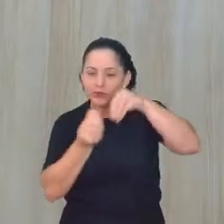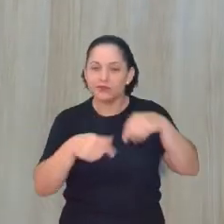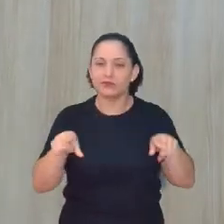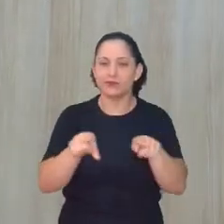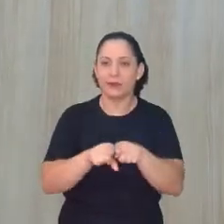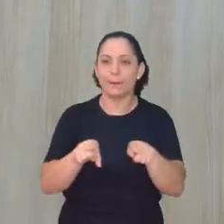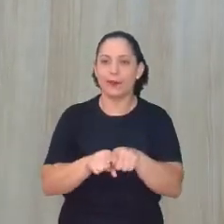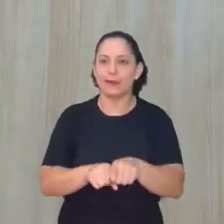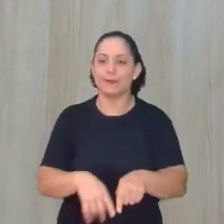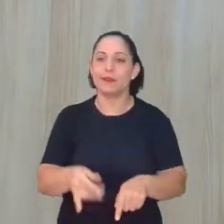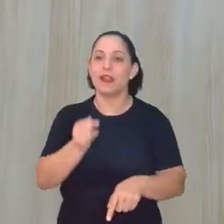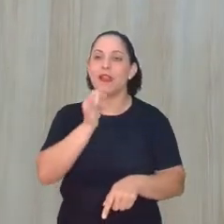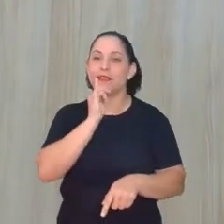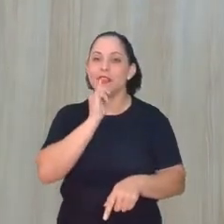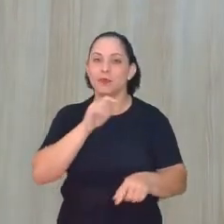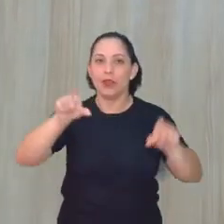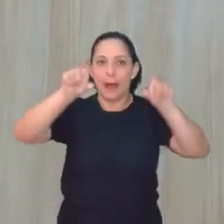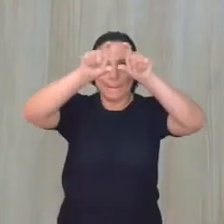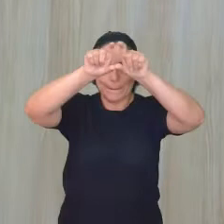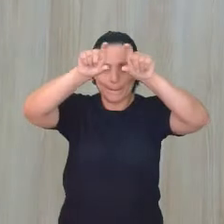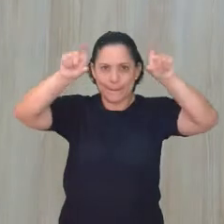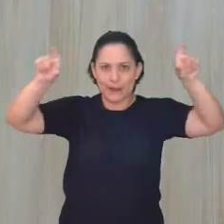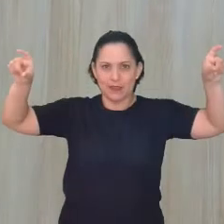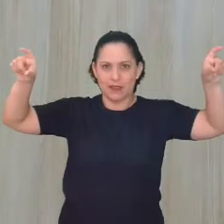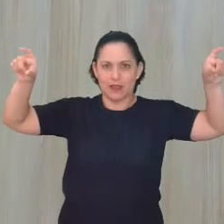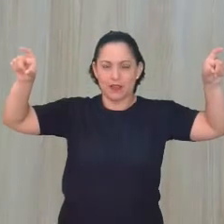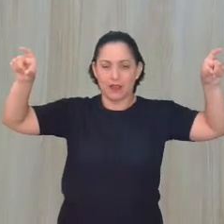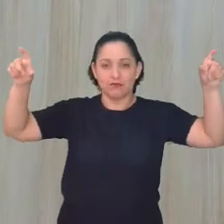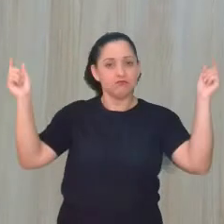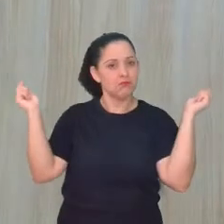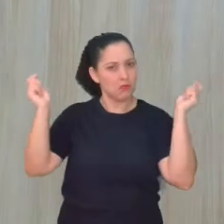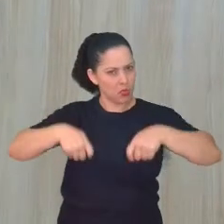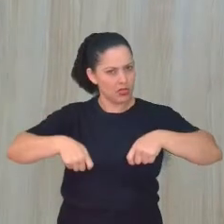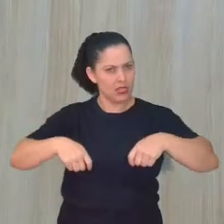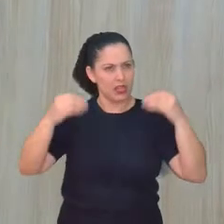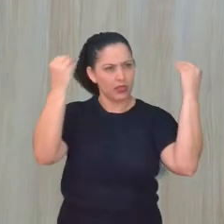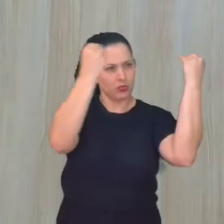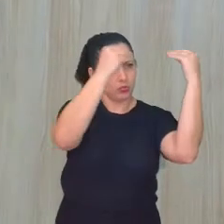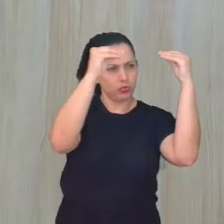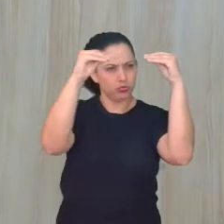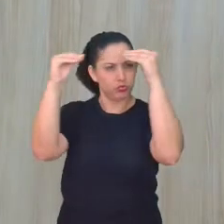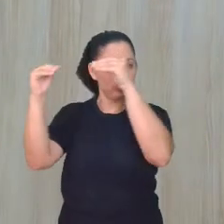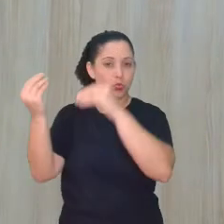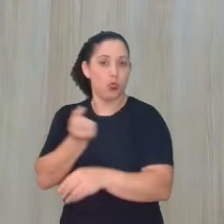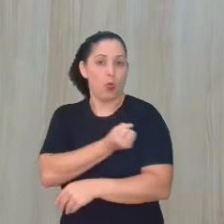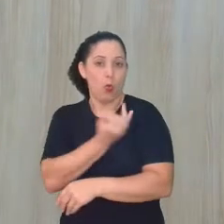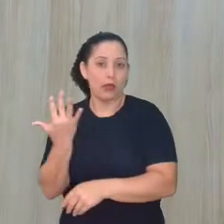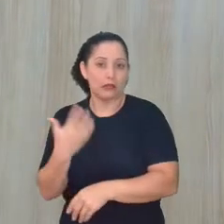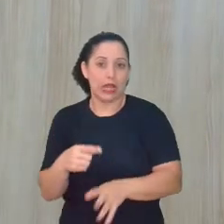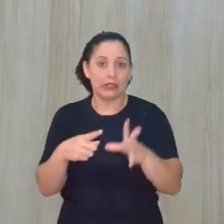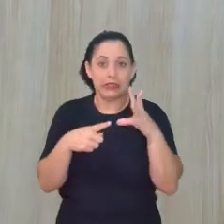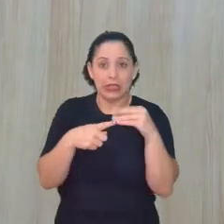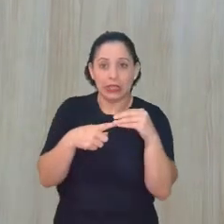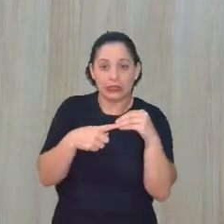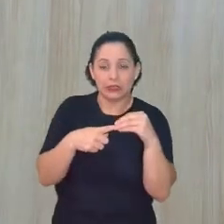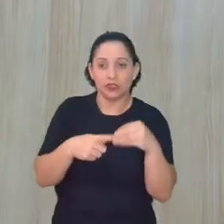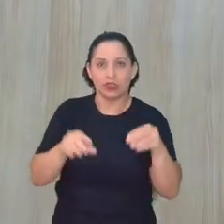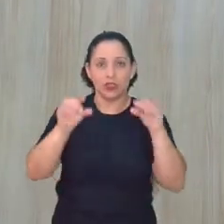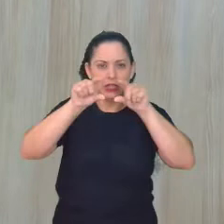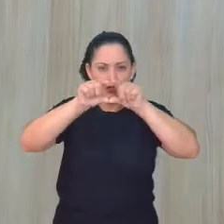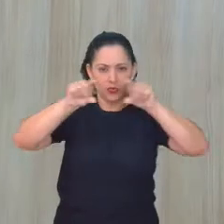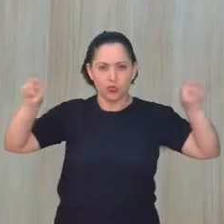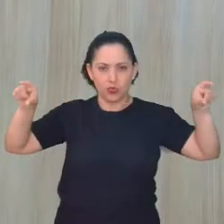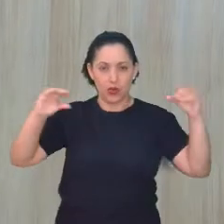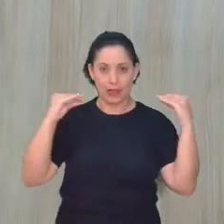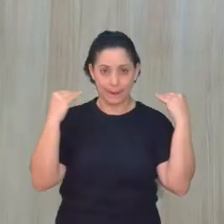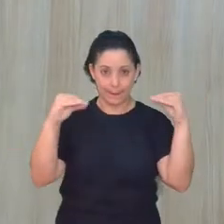exemplo, na primeira fileira aqui, eu poderia colocar o número de canetas e aqui embaixo eu poderia